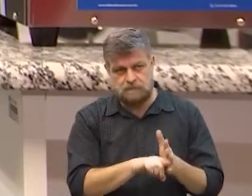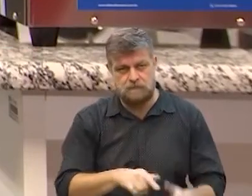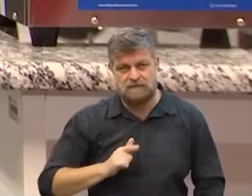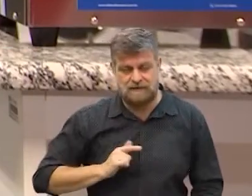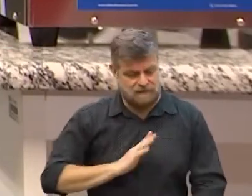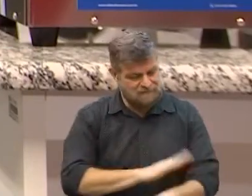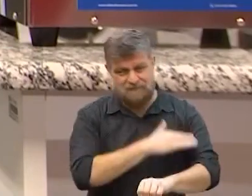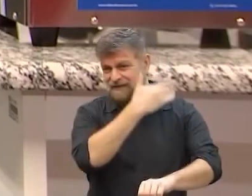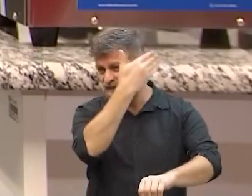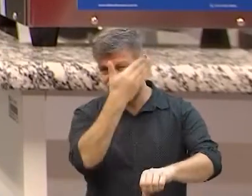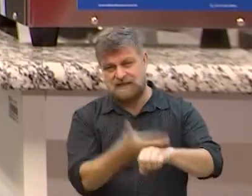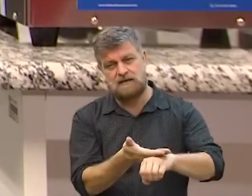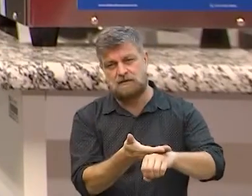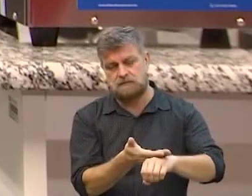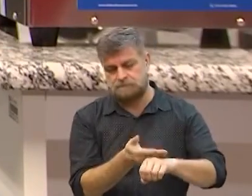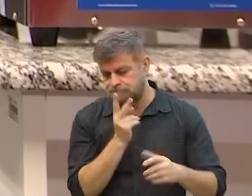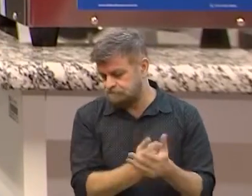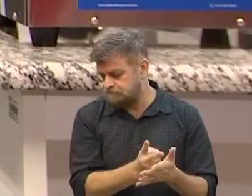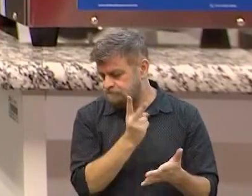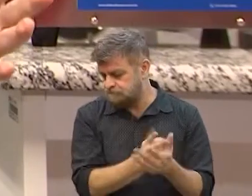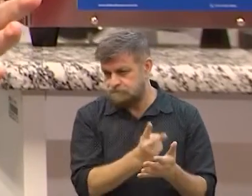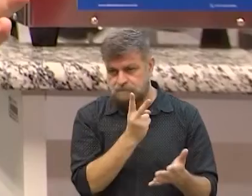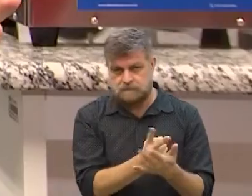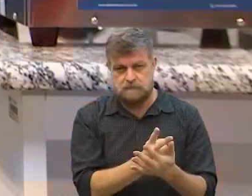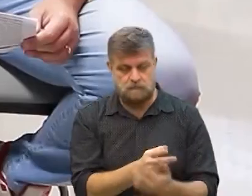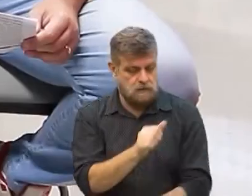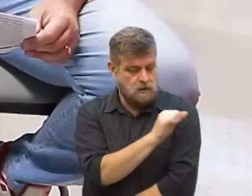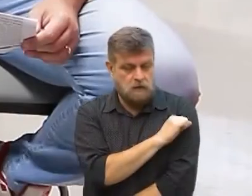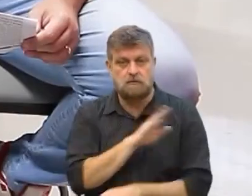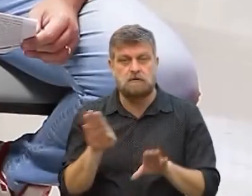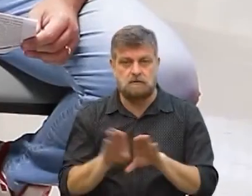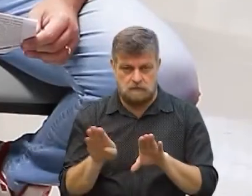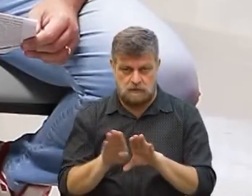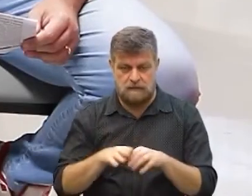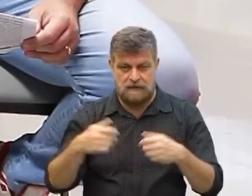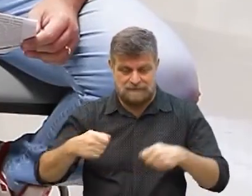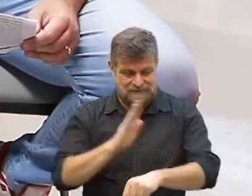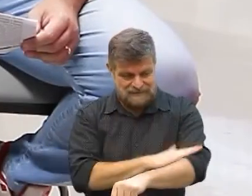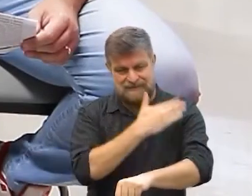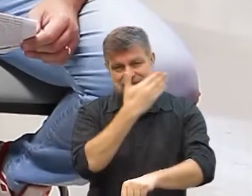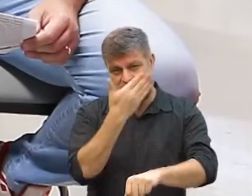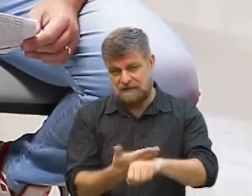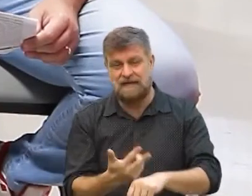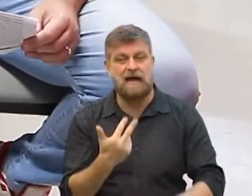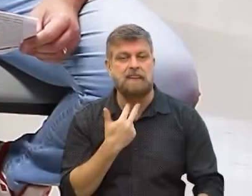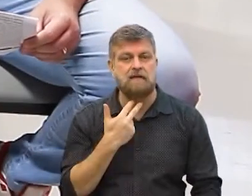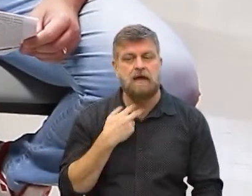tempo integral. Tempo integral. Tempo integral. Os alunos também estarão em tempo integral,